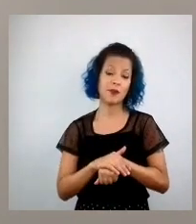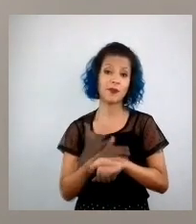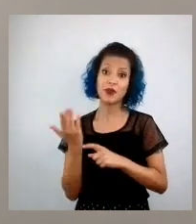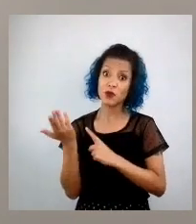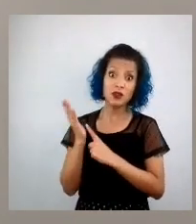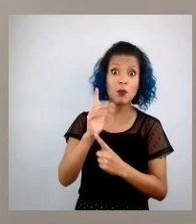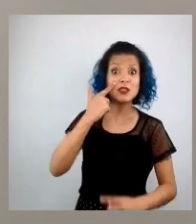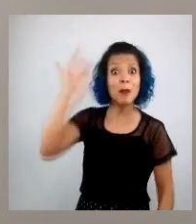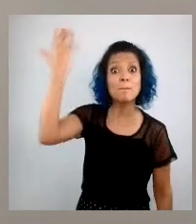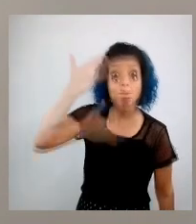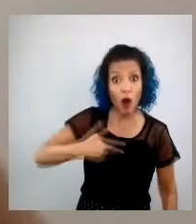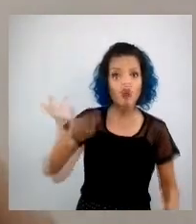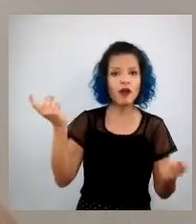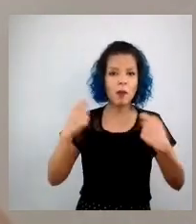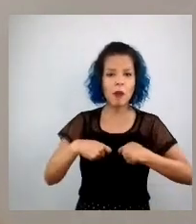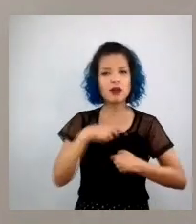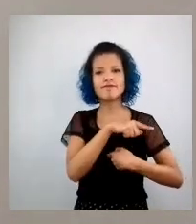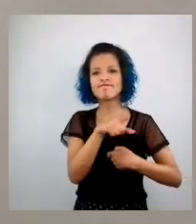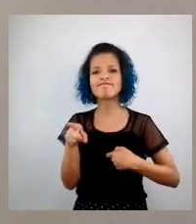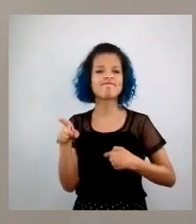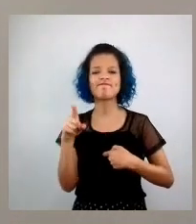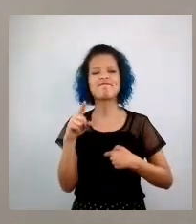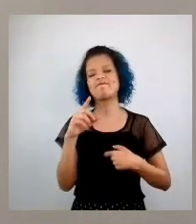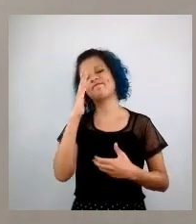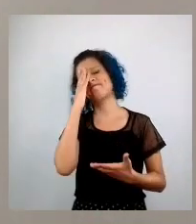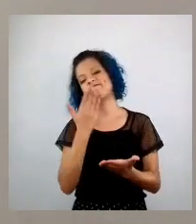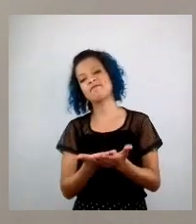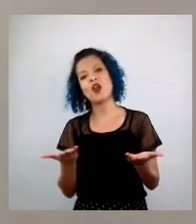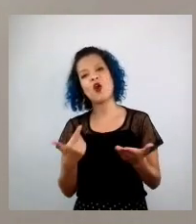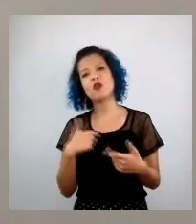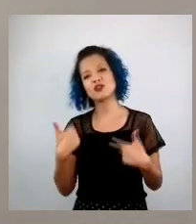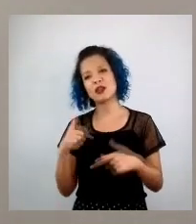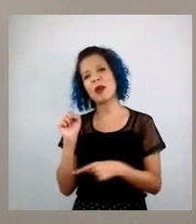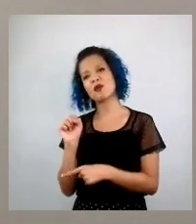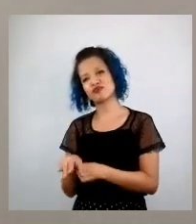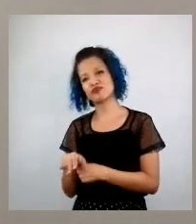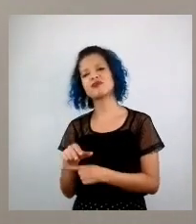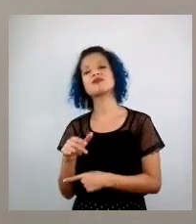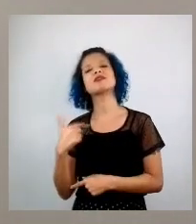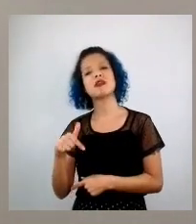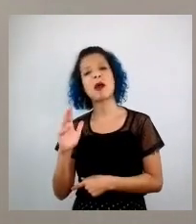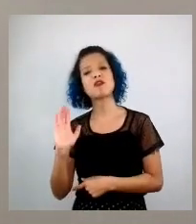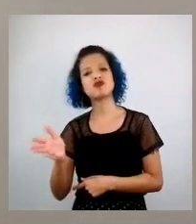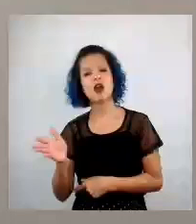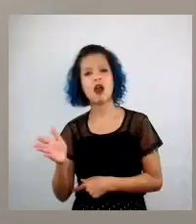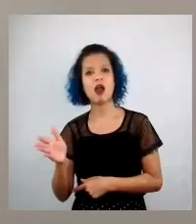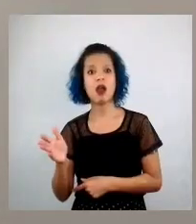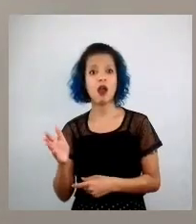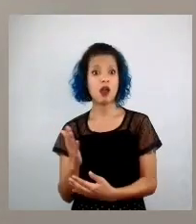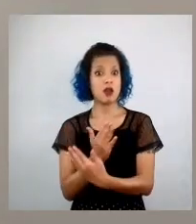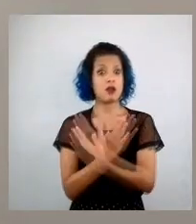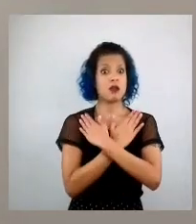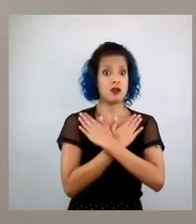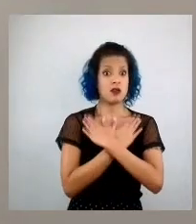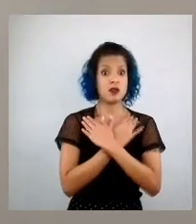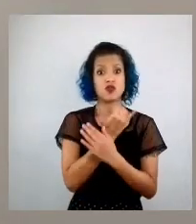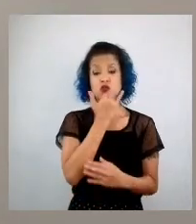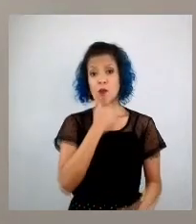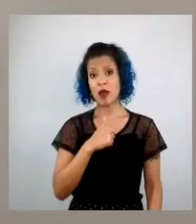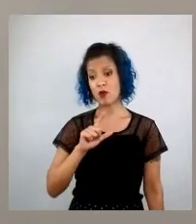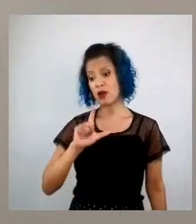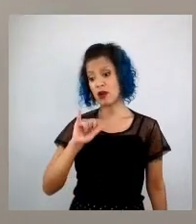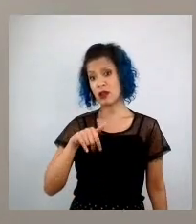não acreditando. Que assim, hoje eu estou empregada, mas se eu ficar desempregada, eu vou morrer no LinkedIn, no Vagas,